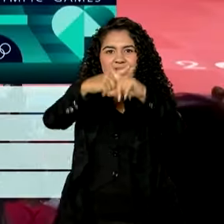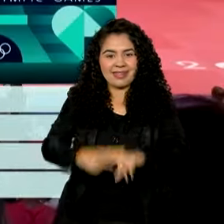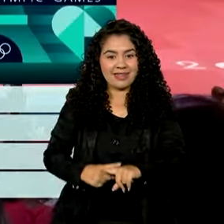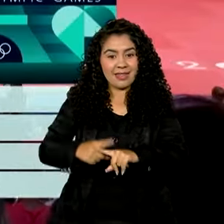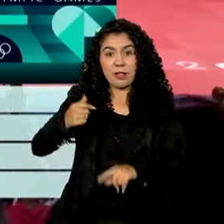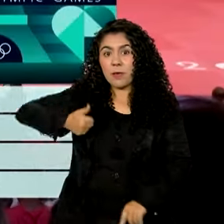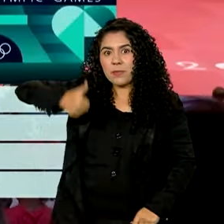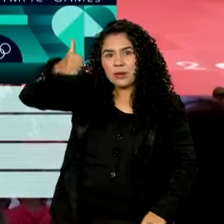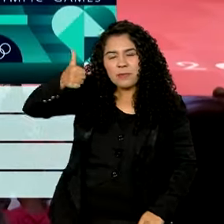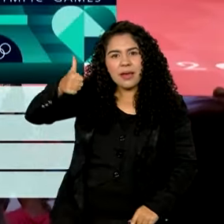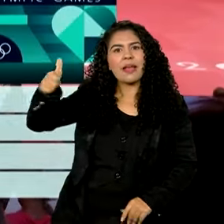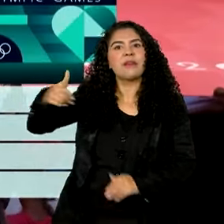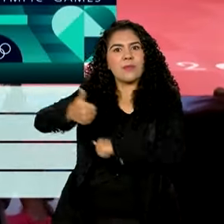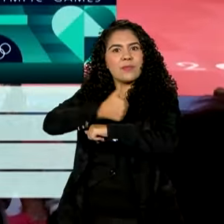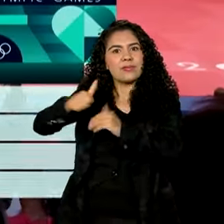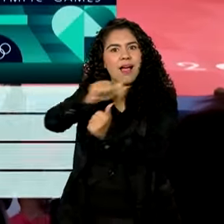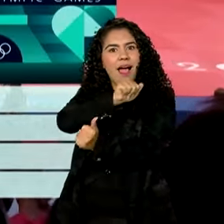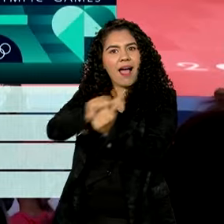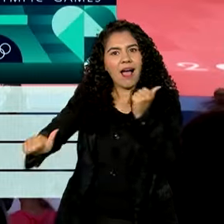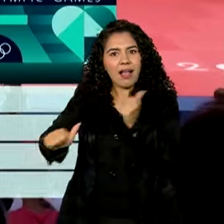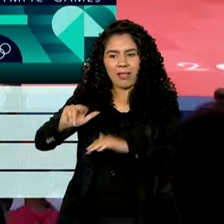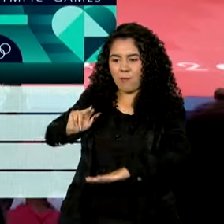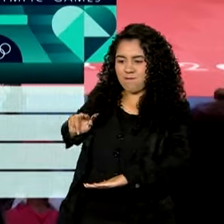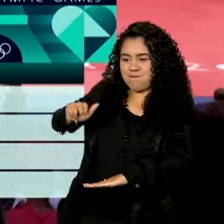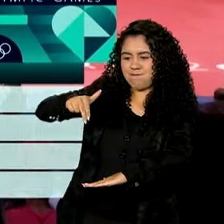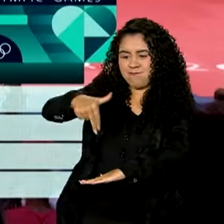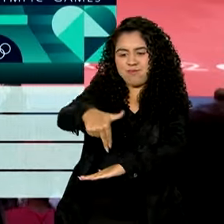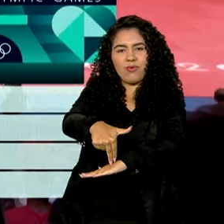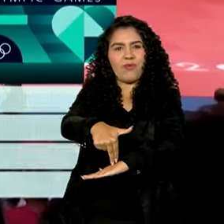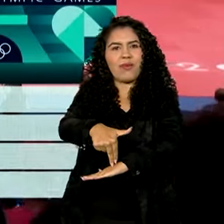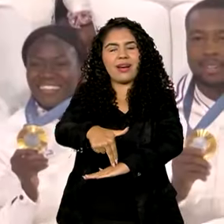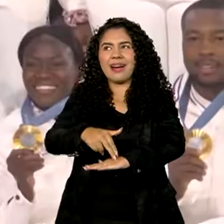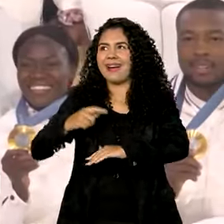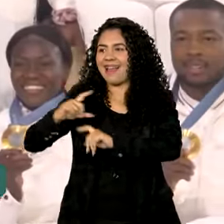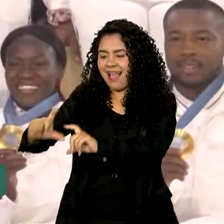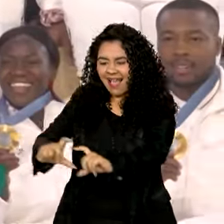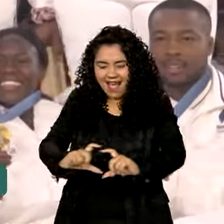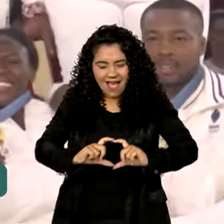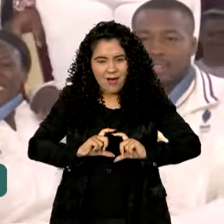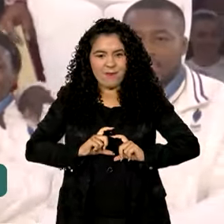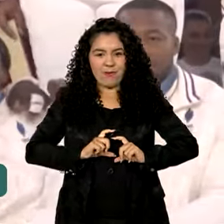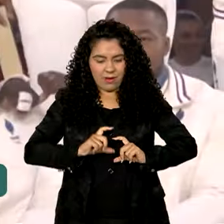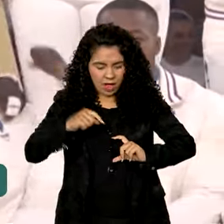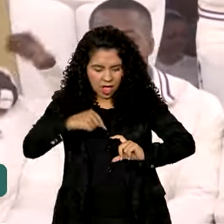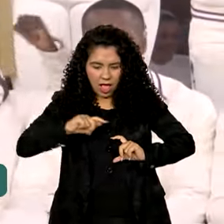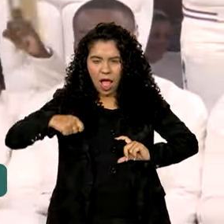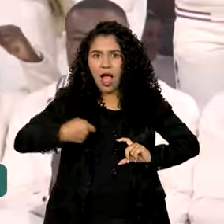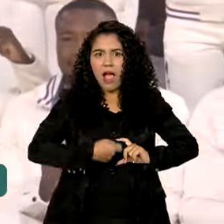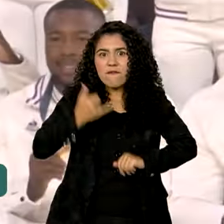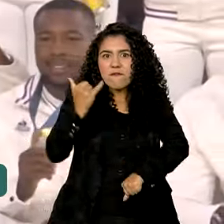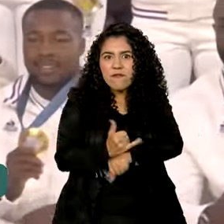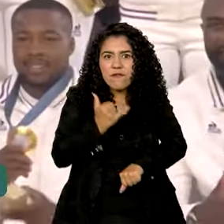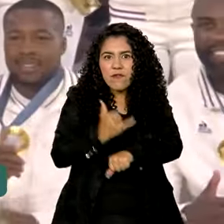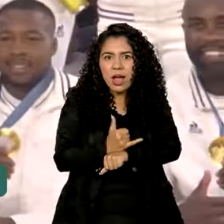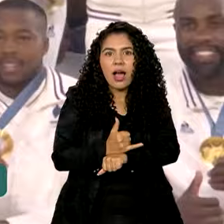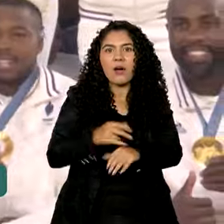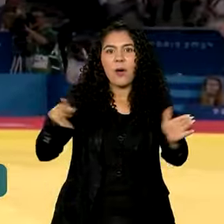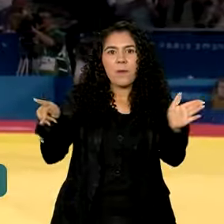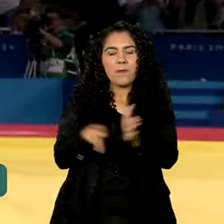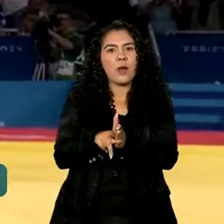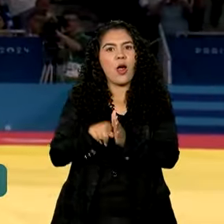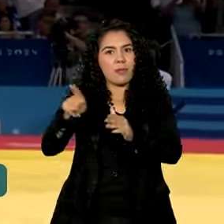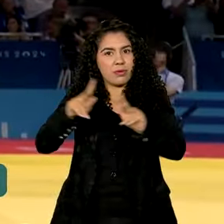atleta brasileiro a subir no pódio e a sentir o peso de uma medalha feita com um pedaço de ferro, original da icônica Torre